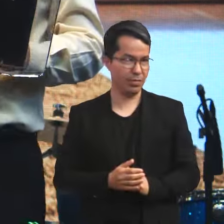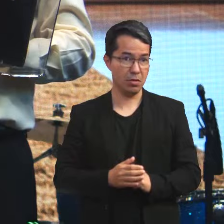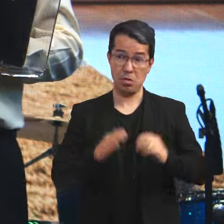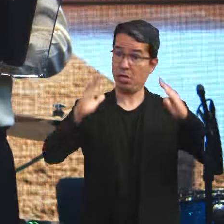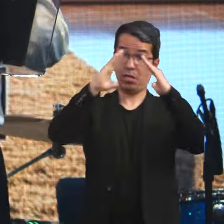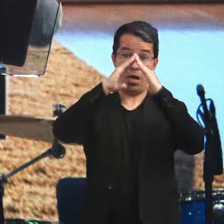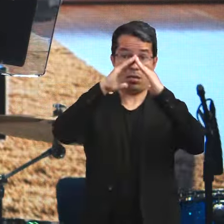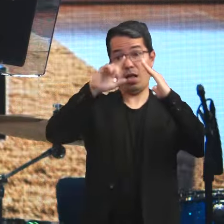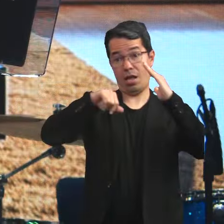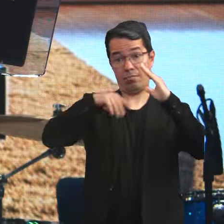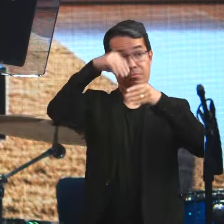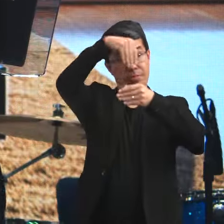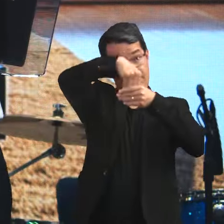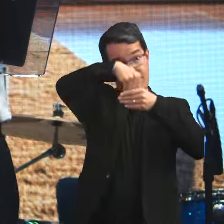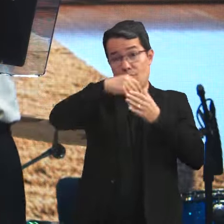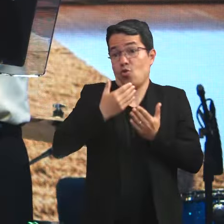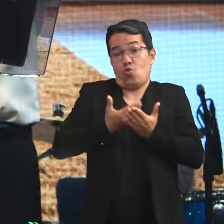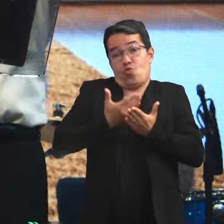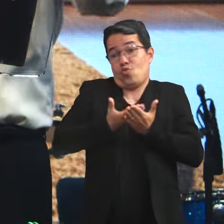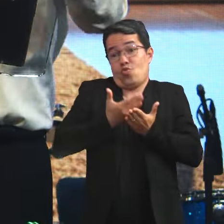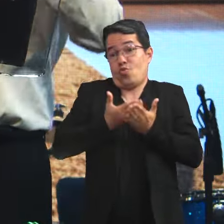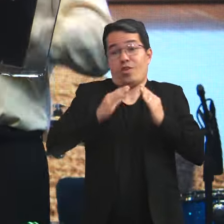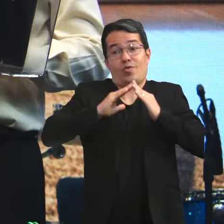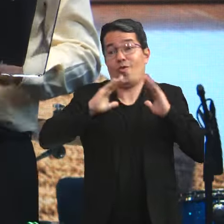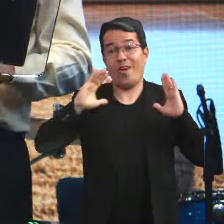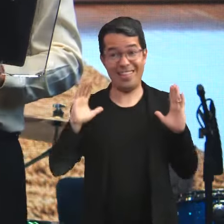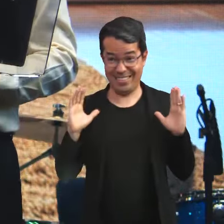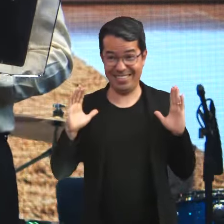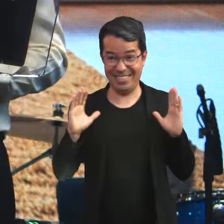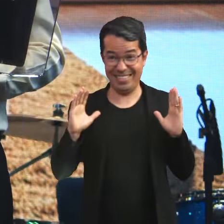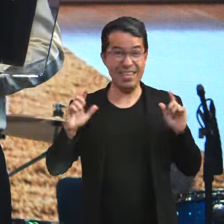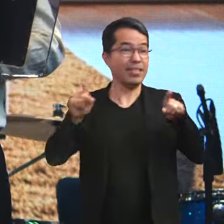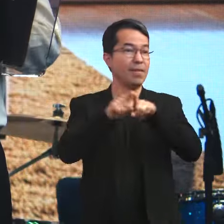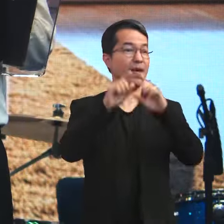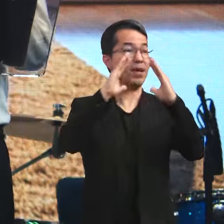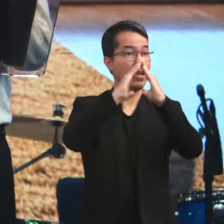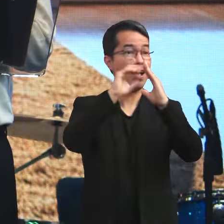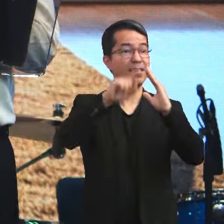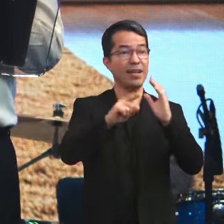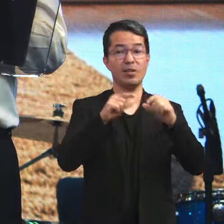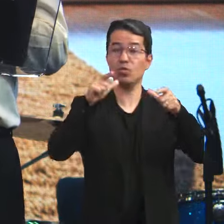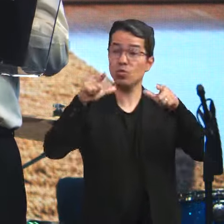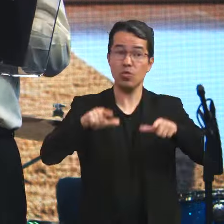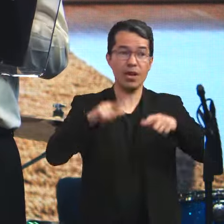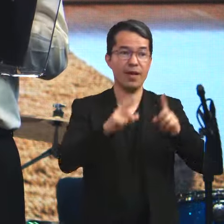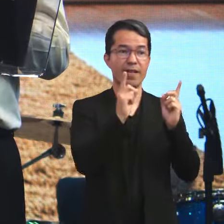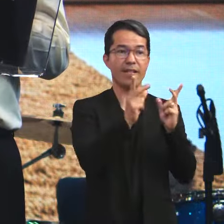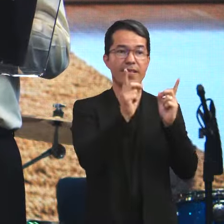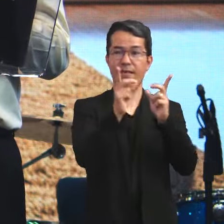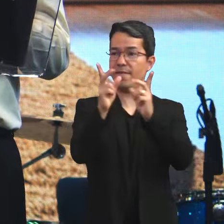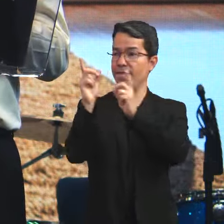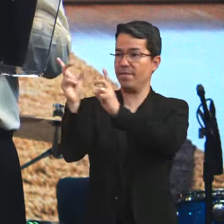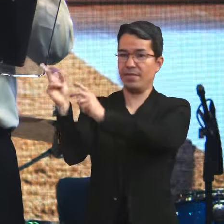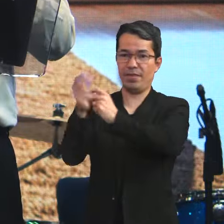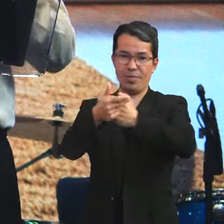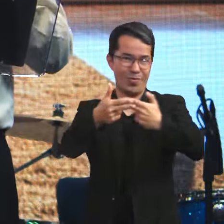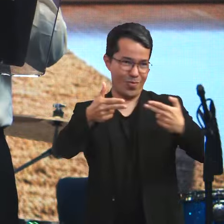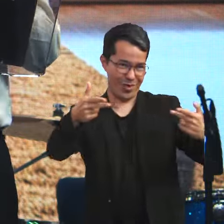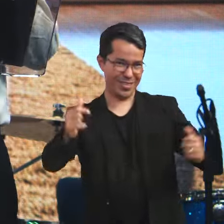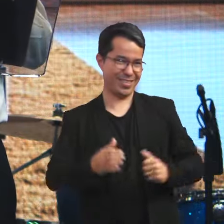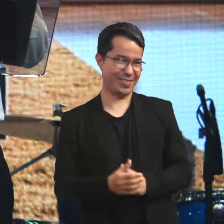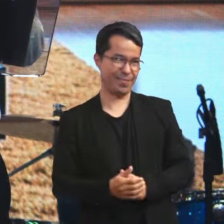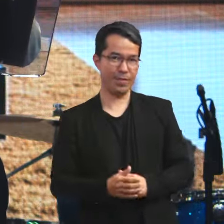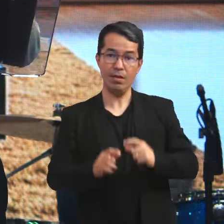seja a escola realiza activid comercial é ali também onde se realizava atividade comercial e